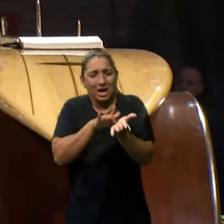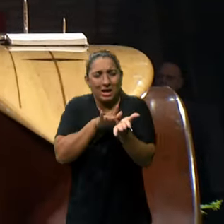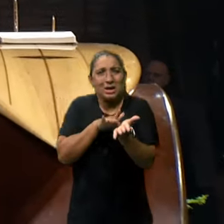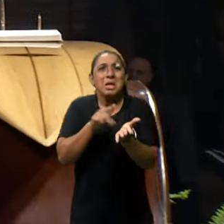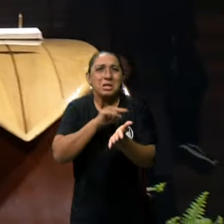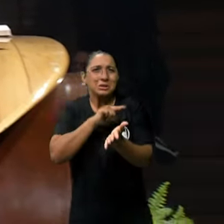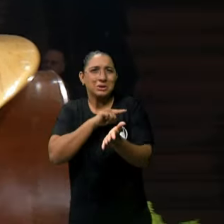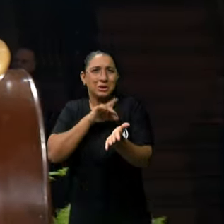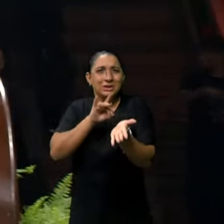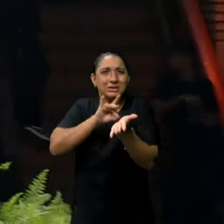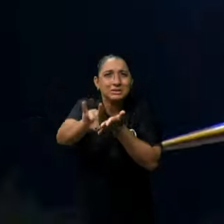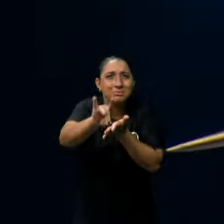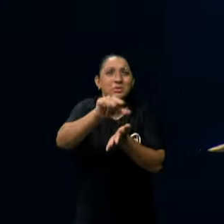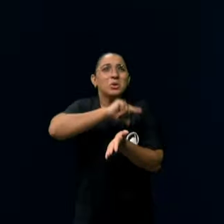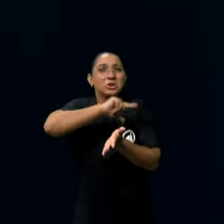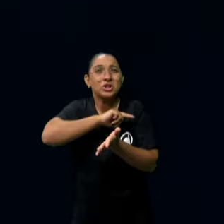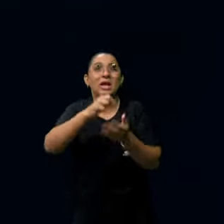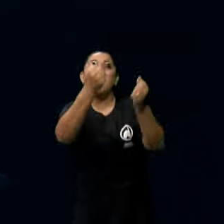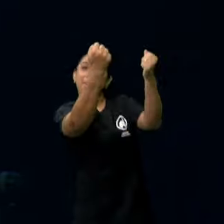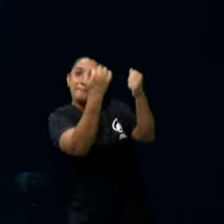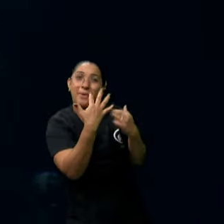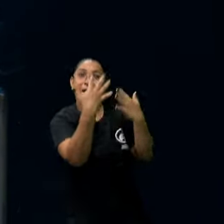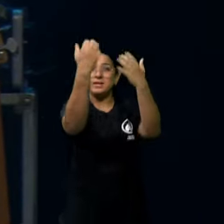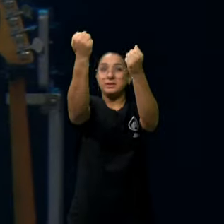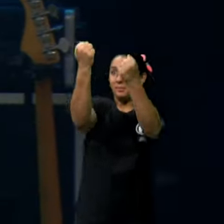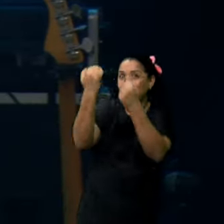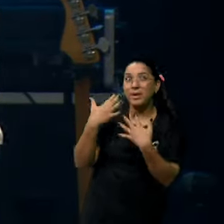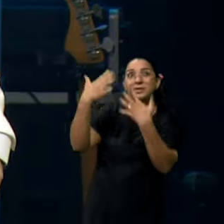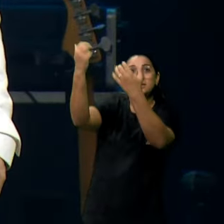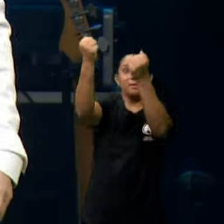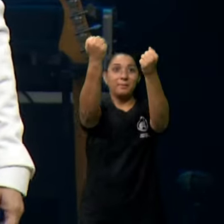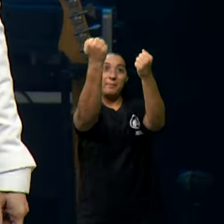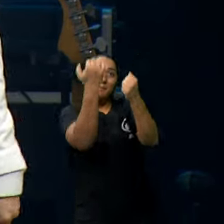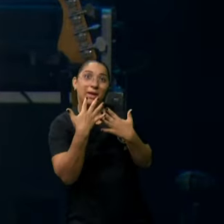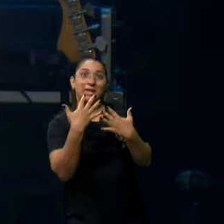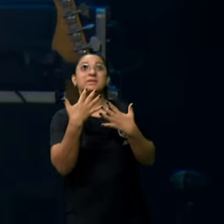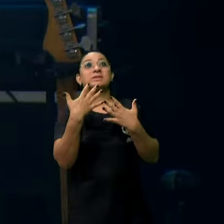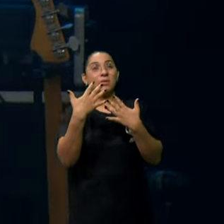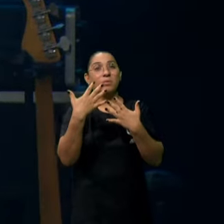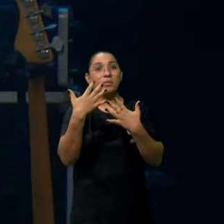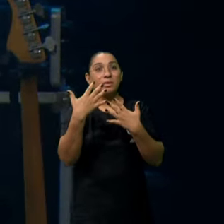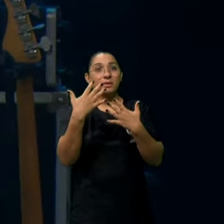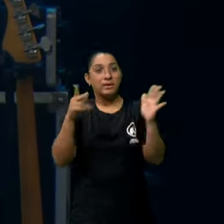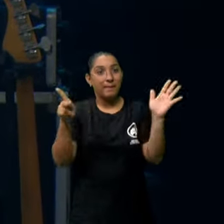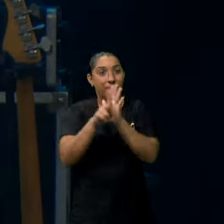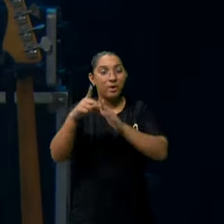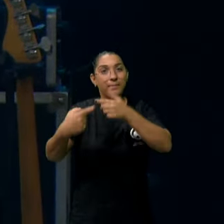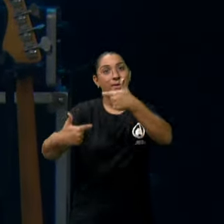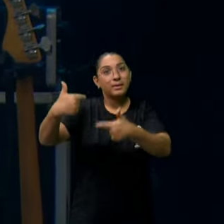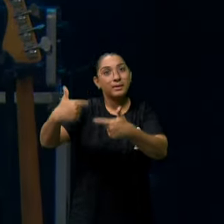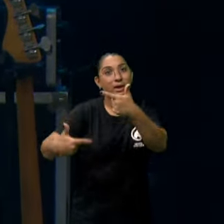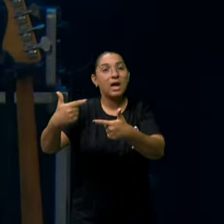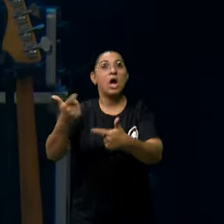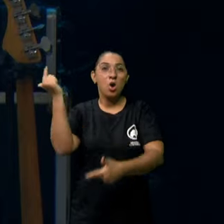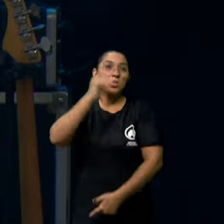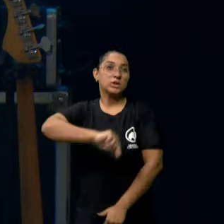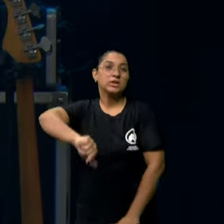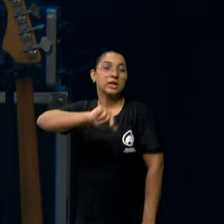ele vinham com despojo vinham com tinta Esponja de guerra ele veio com